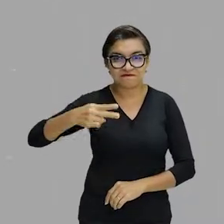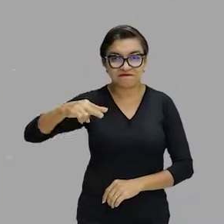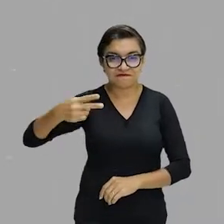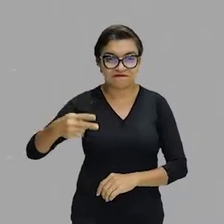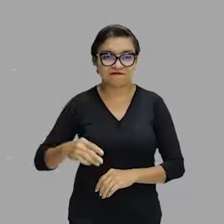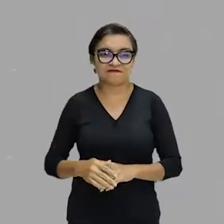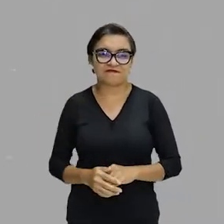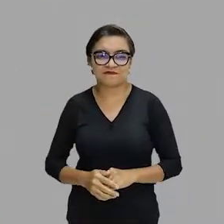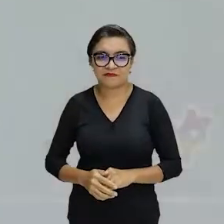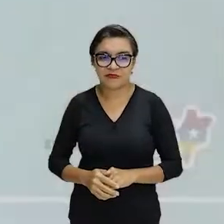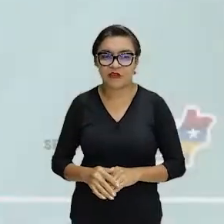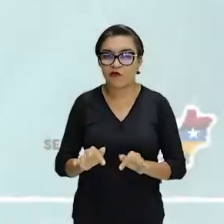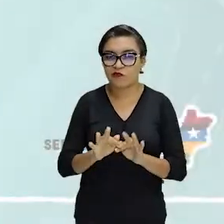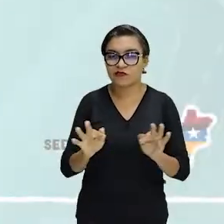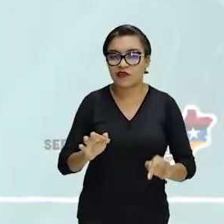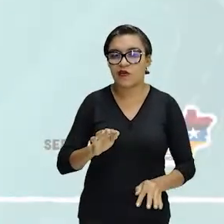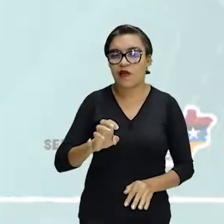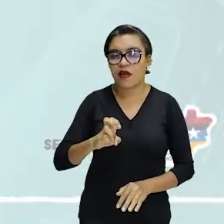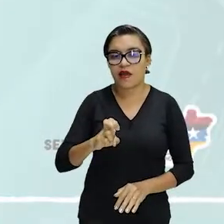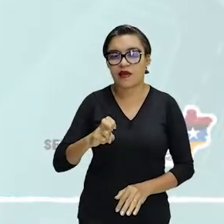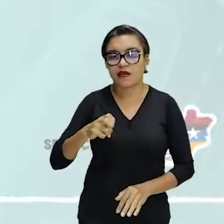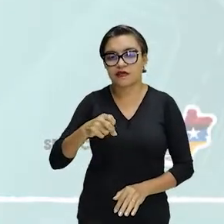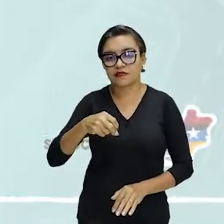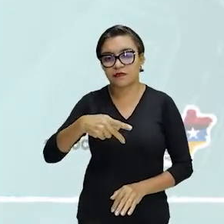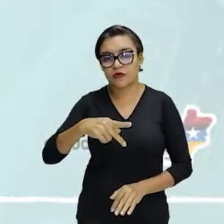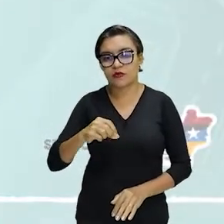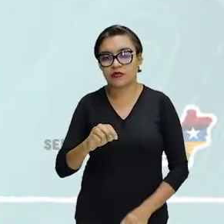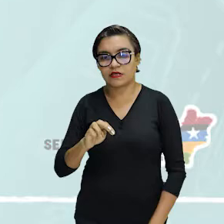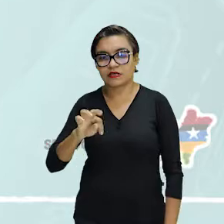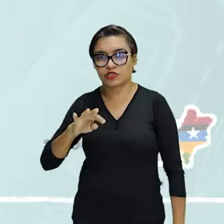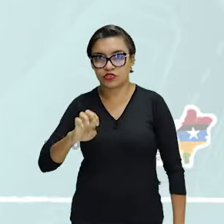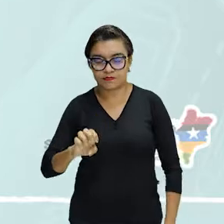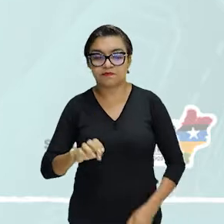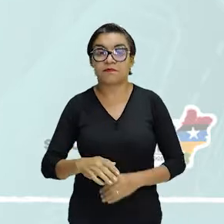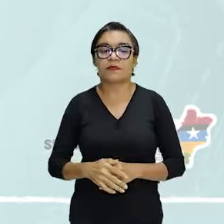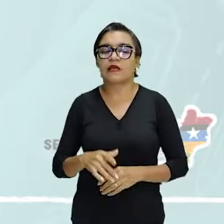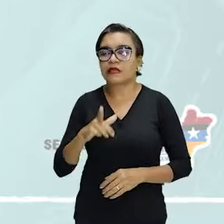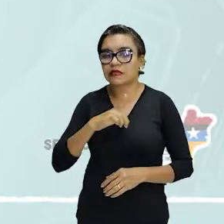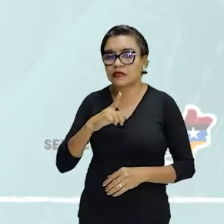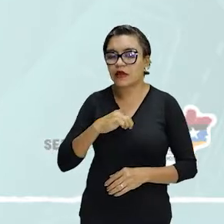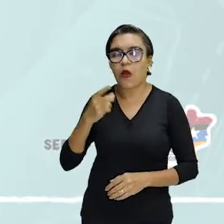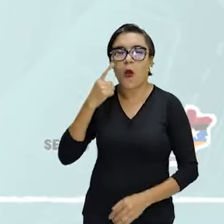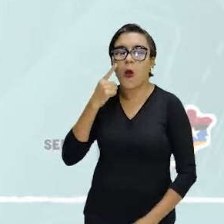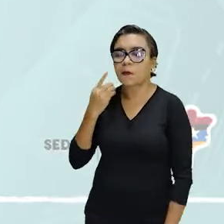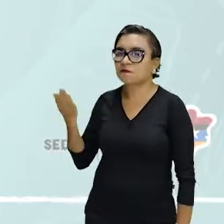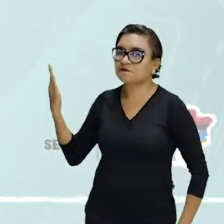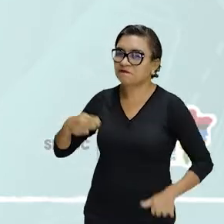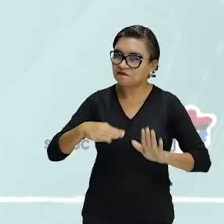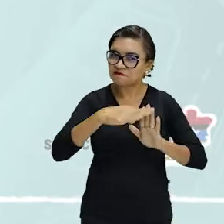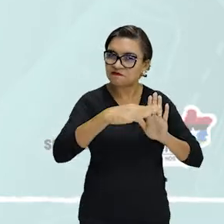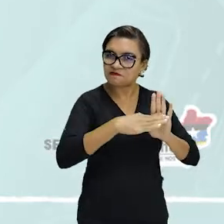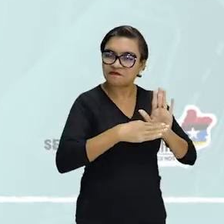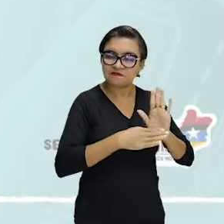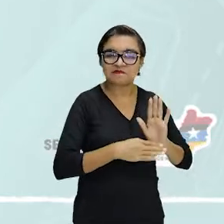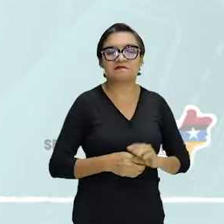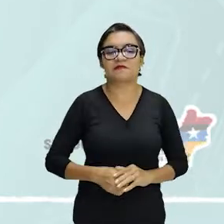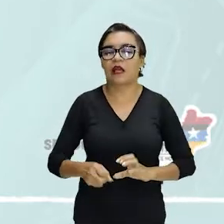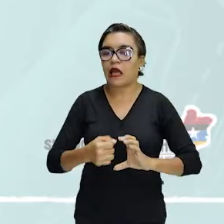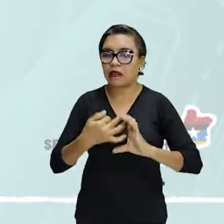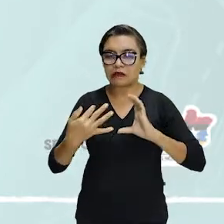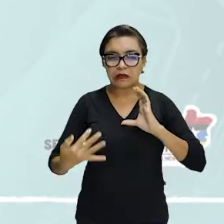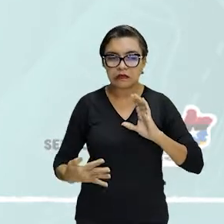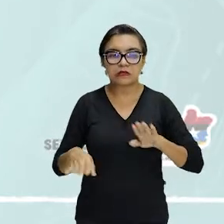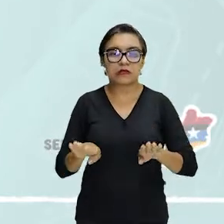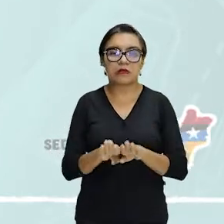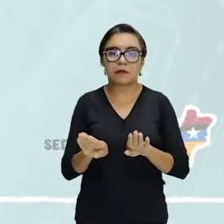exponencial. Então, vamos recapitular os seguintes tópicos: potência com expoente natural e suas propriedades.